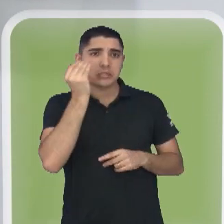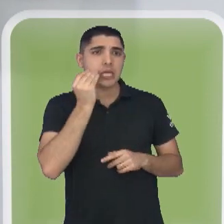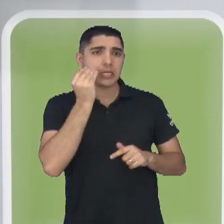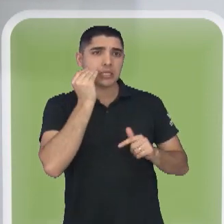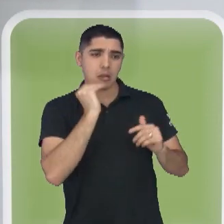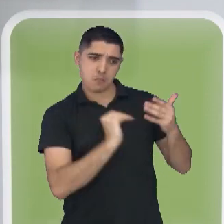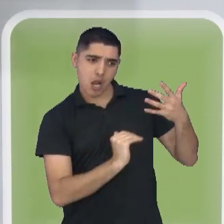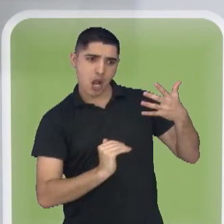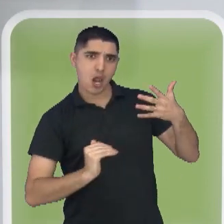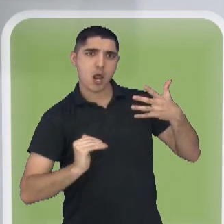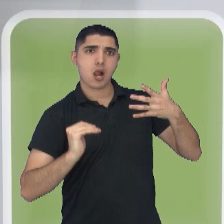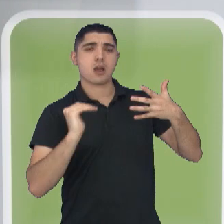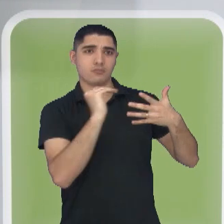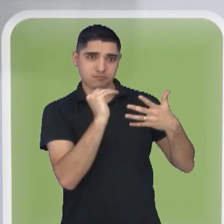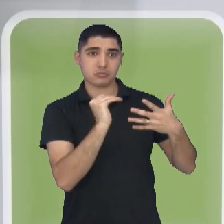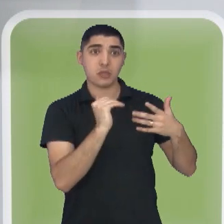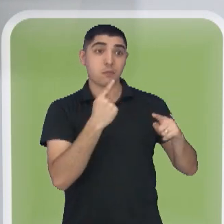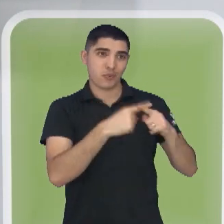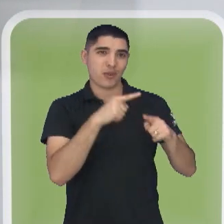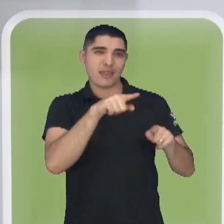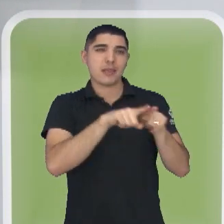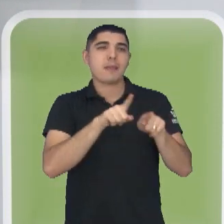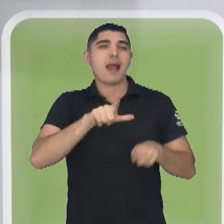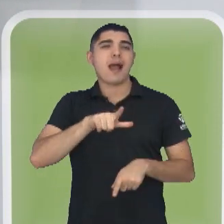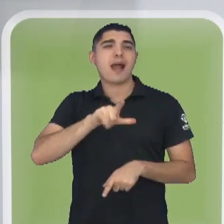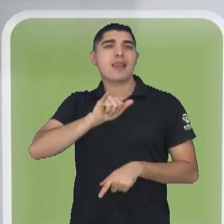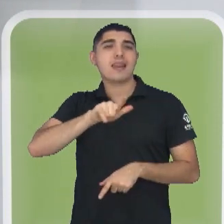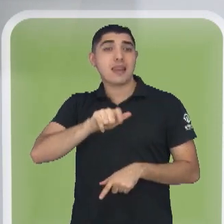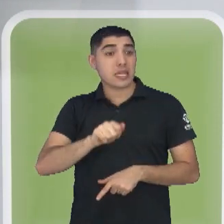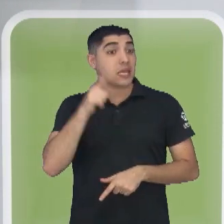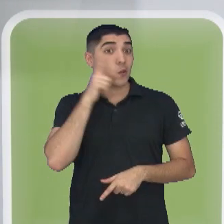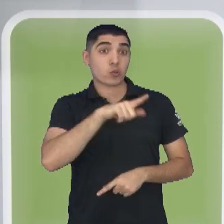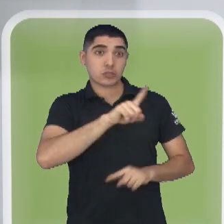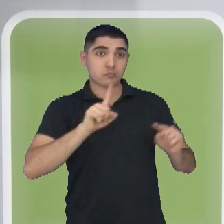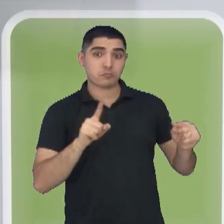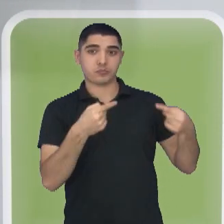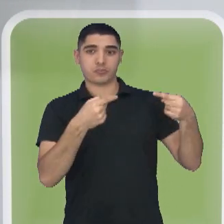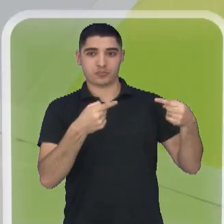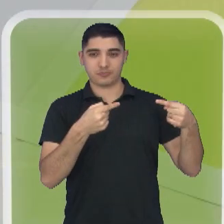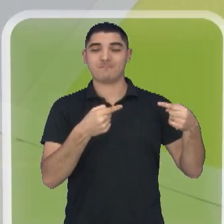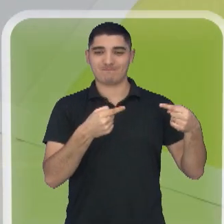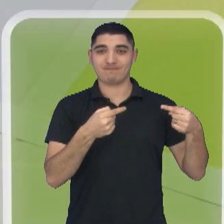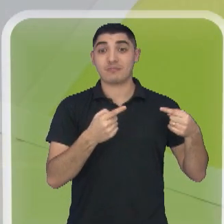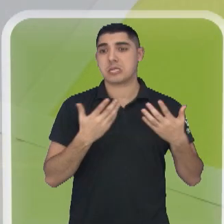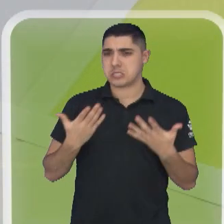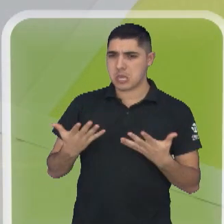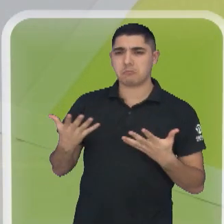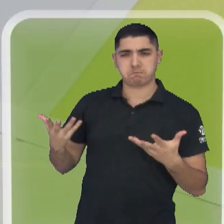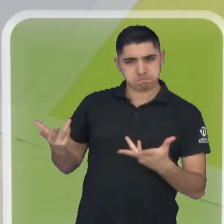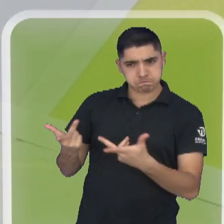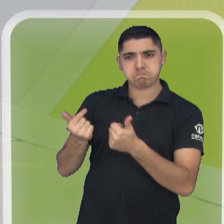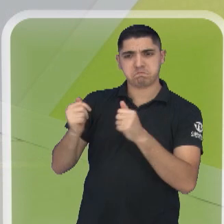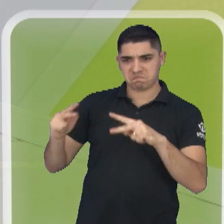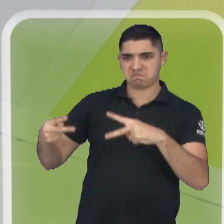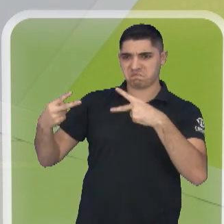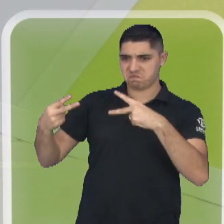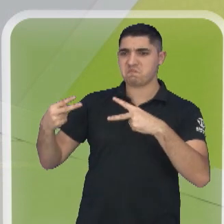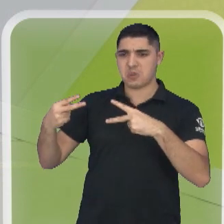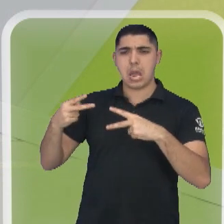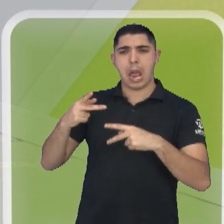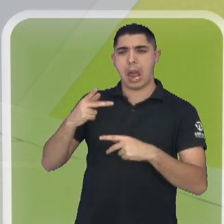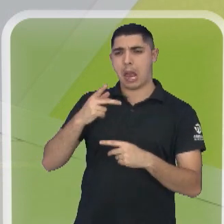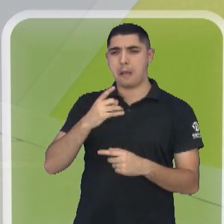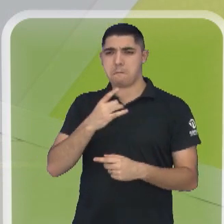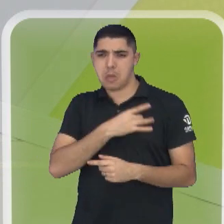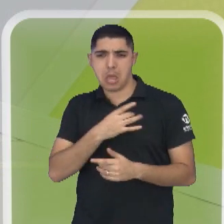sol nacionalmente pela Superliga e conseguiu essa vaga para a final aí na Copa Brasil. Pois é, um belo jogo, bela vitória, não passou sustos,